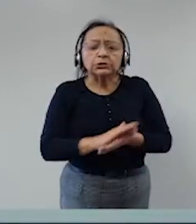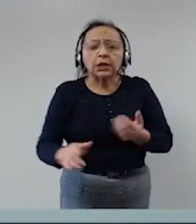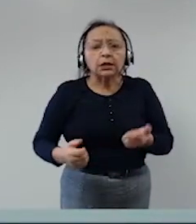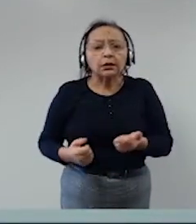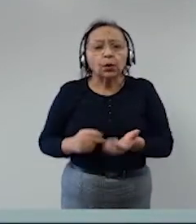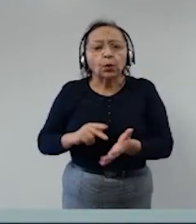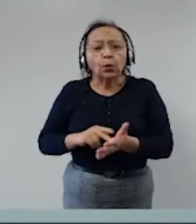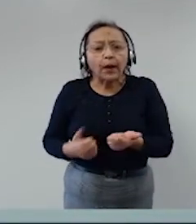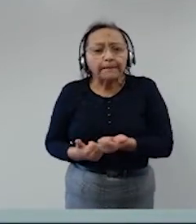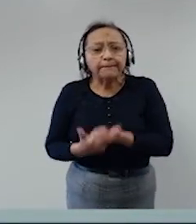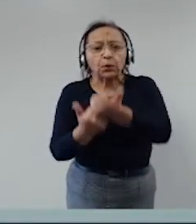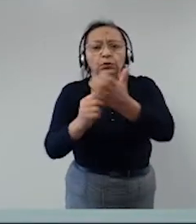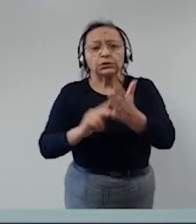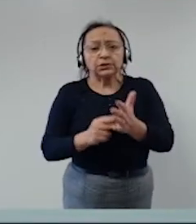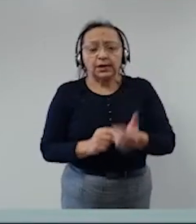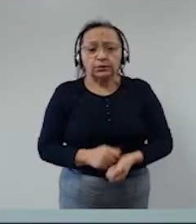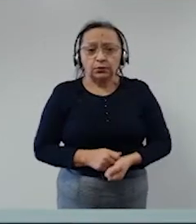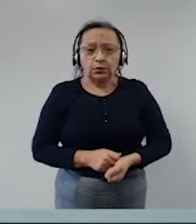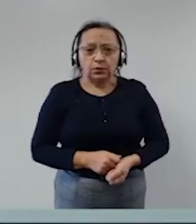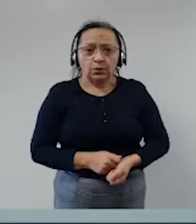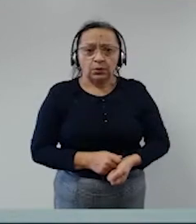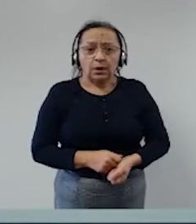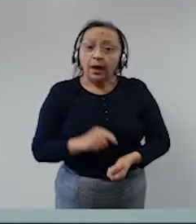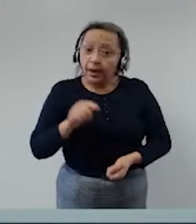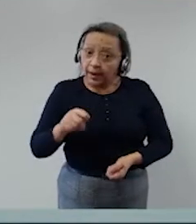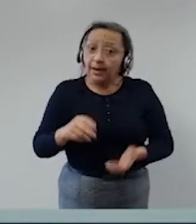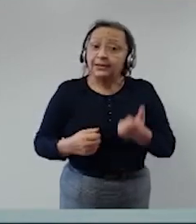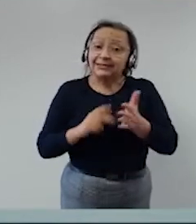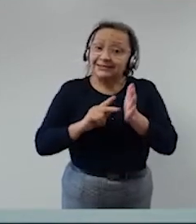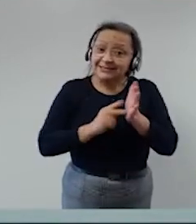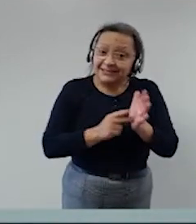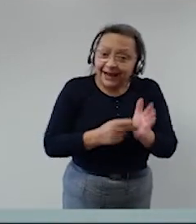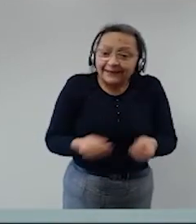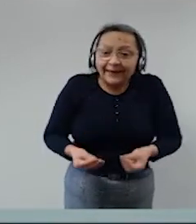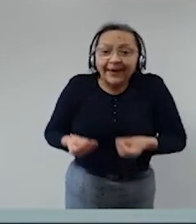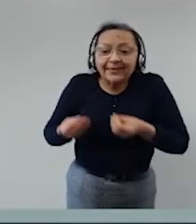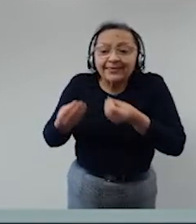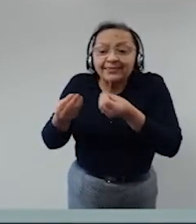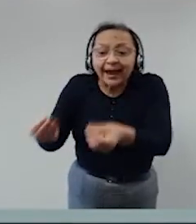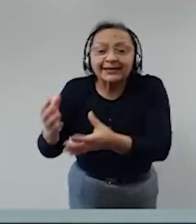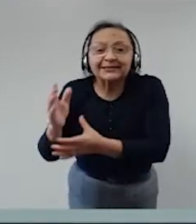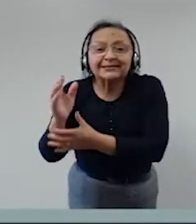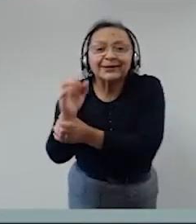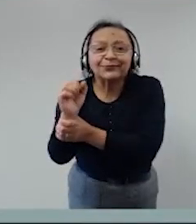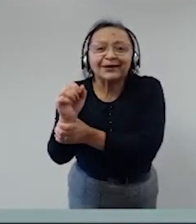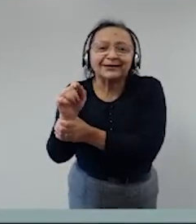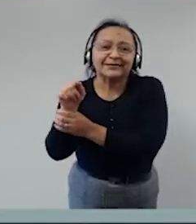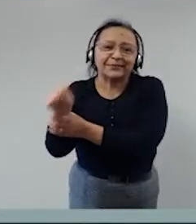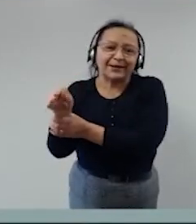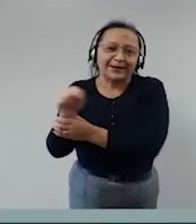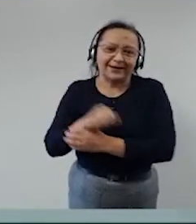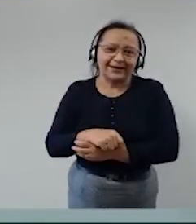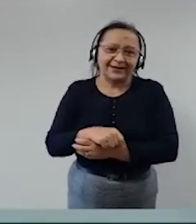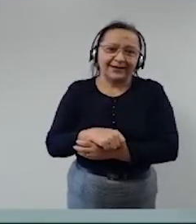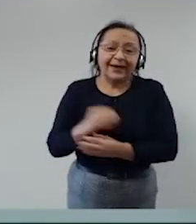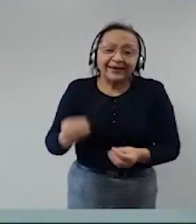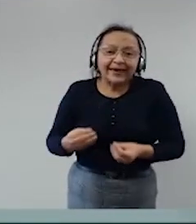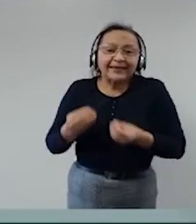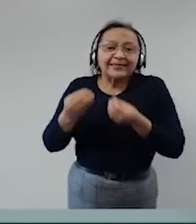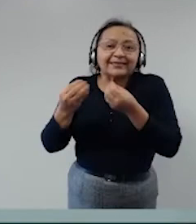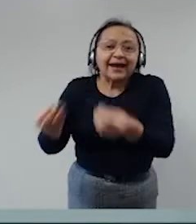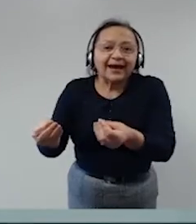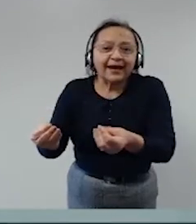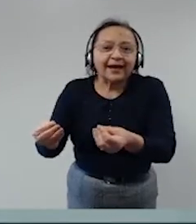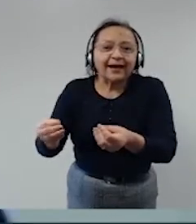direitos, do ente sindical, que dê conformação e que dê aquela relação jurídica segurança? Não